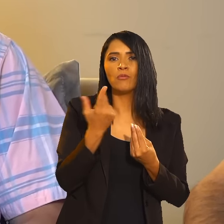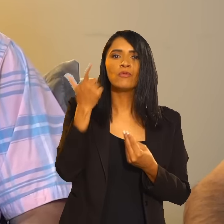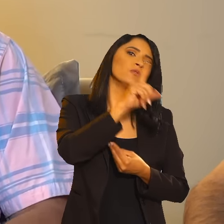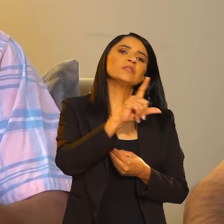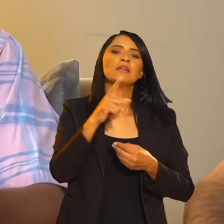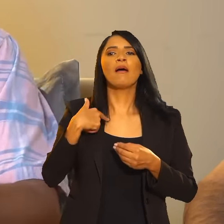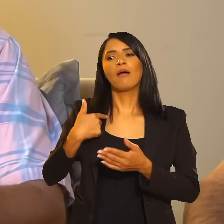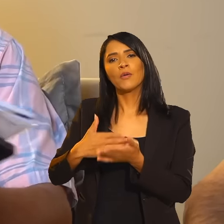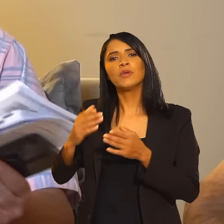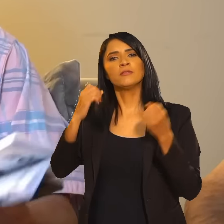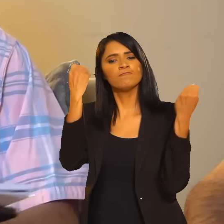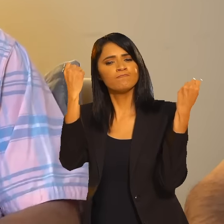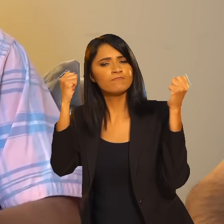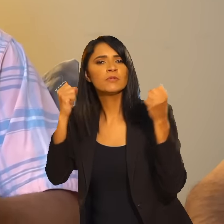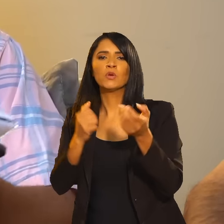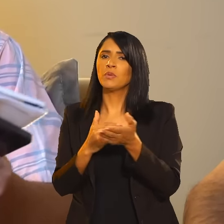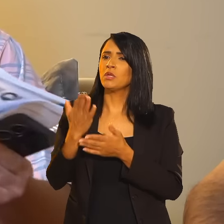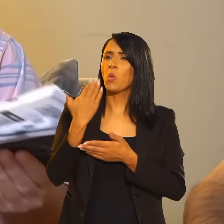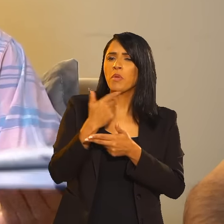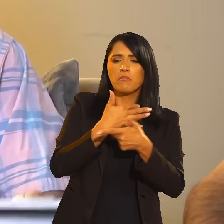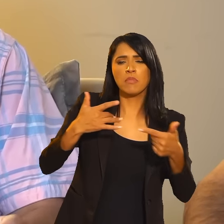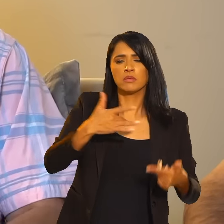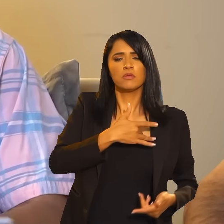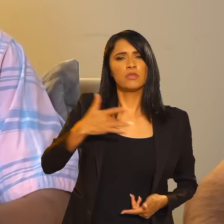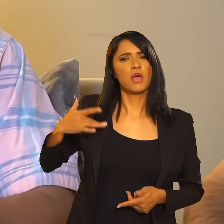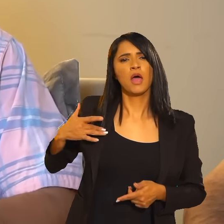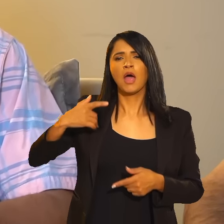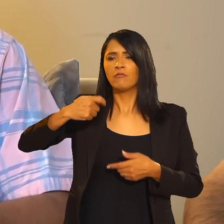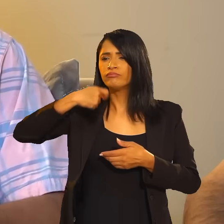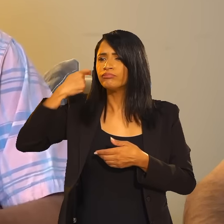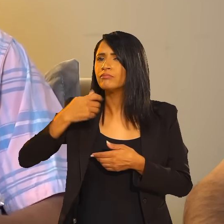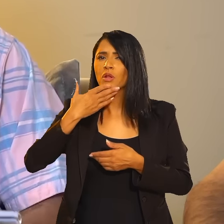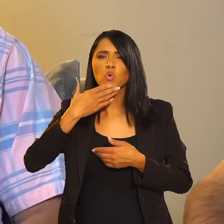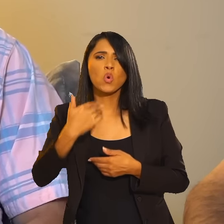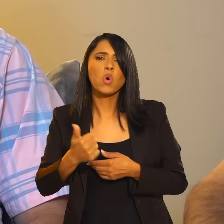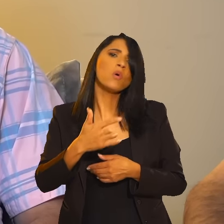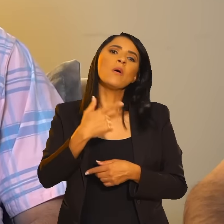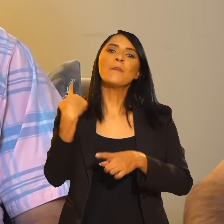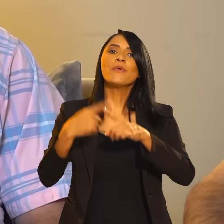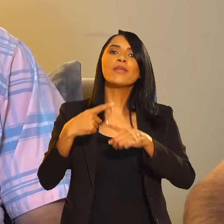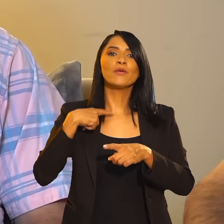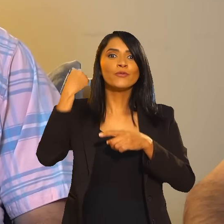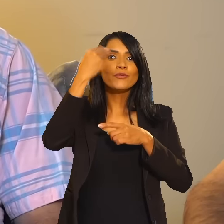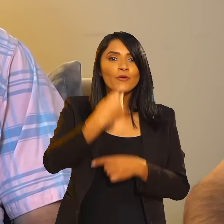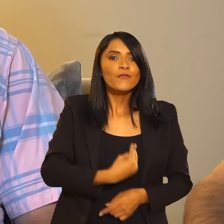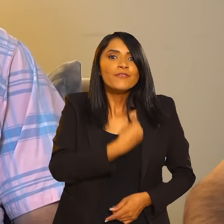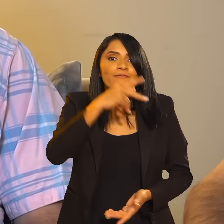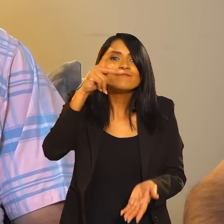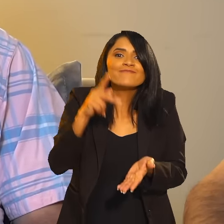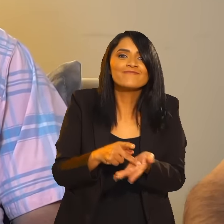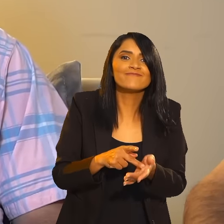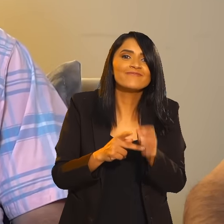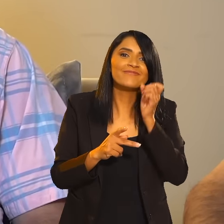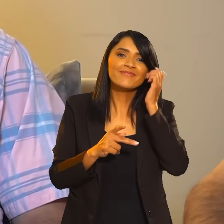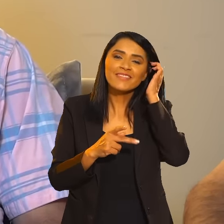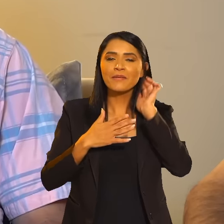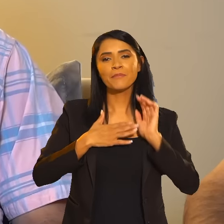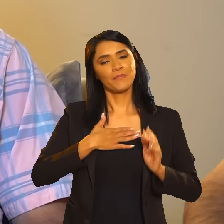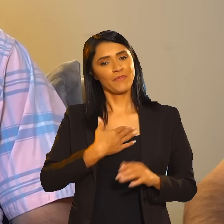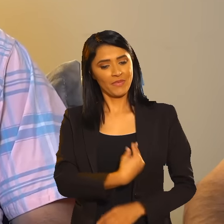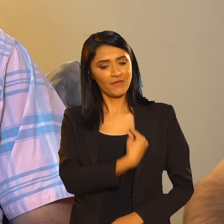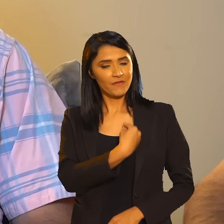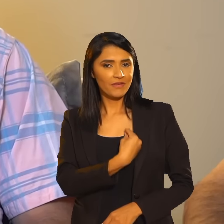né? Comecei a fazer exercício físico, comecei a comer melhor, comecei a me alimentar melhor. Então, porque eu estou vivendo aquilo ali